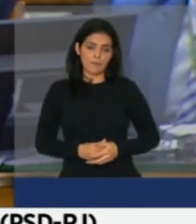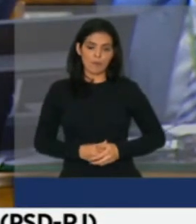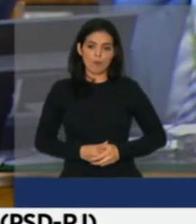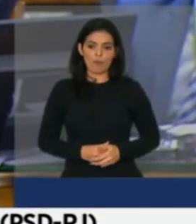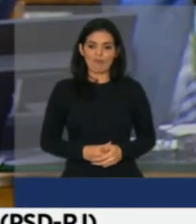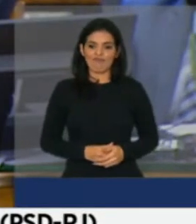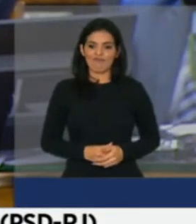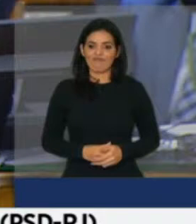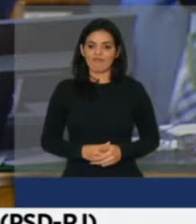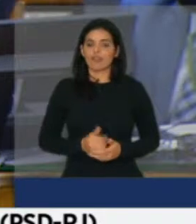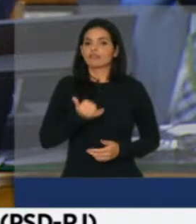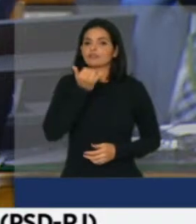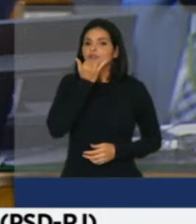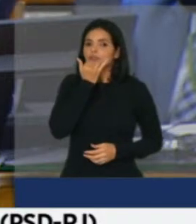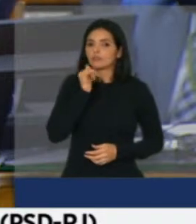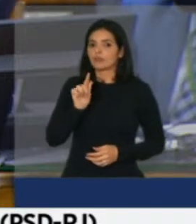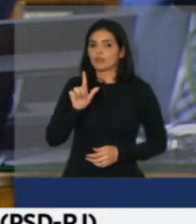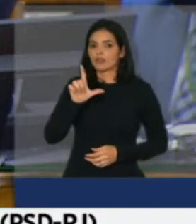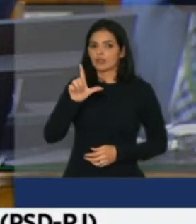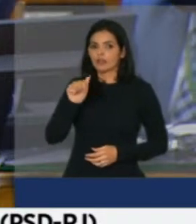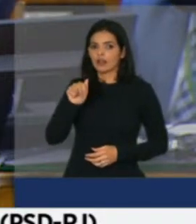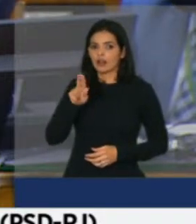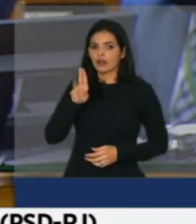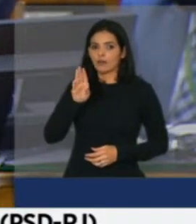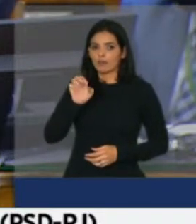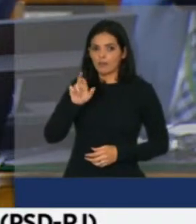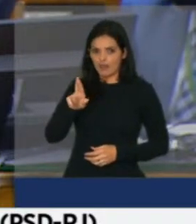Perdão, deputado Glauber Braga tem uma questão de ordem.